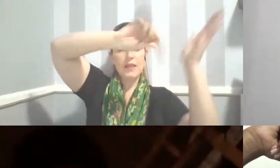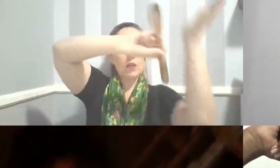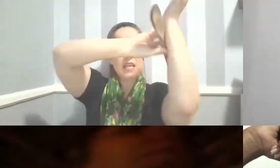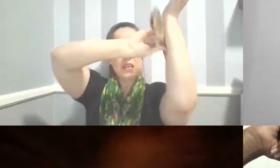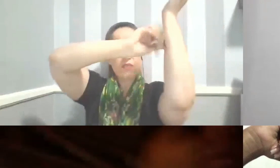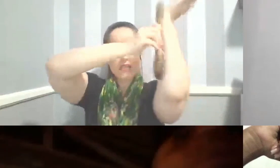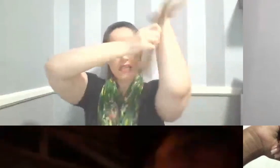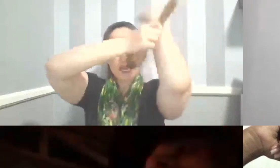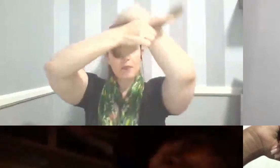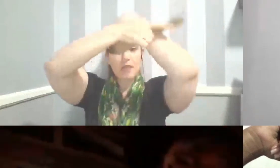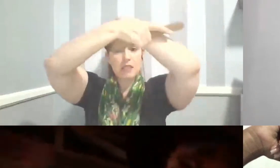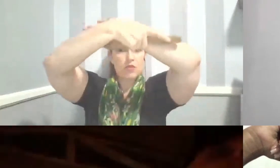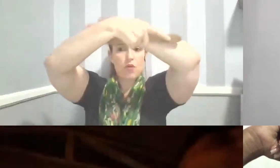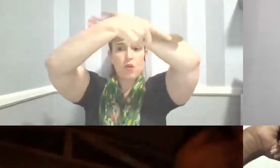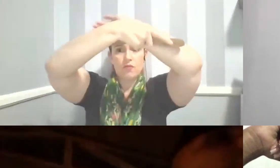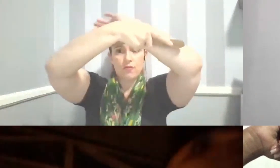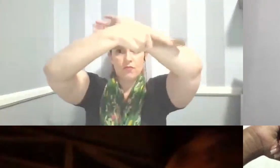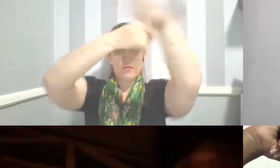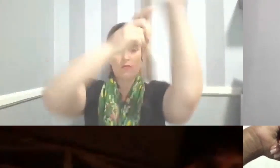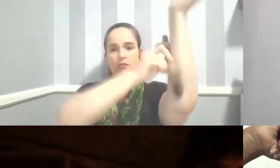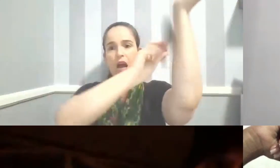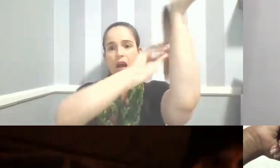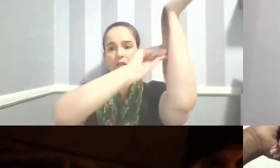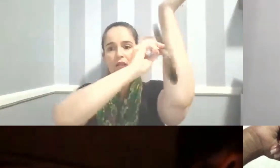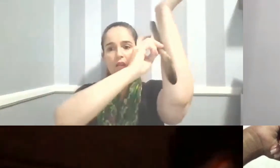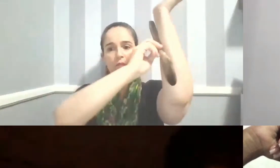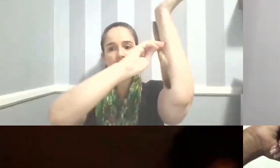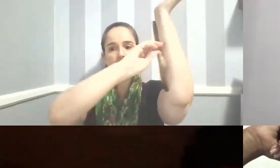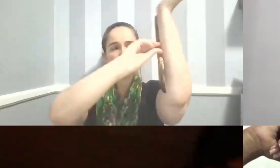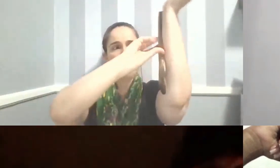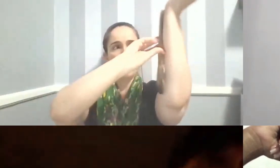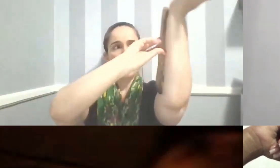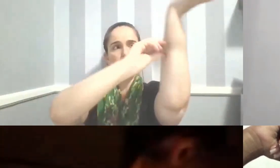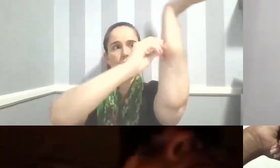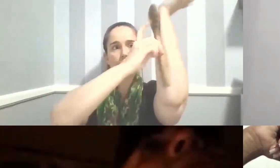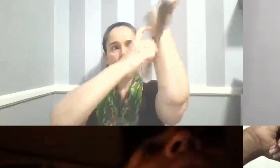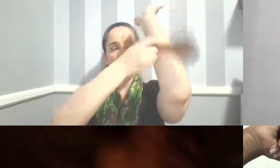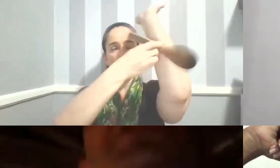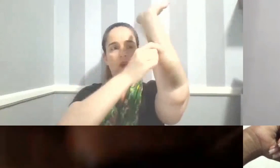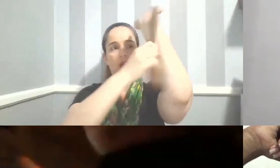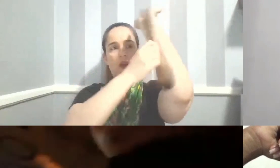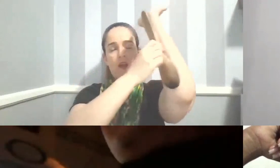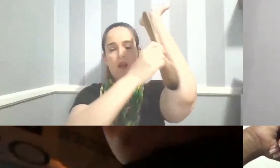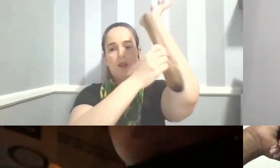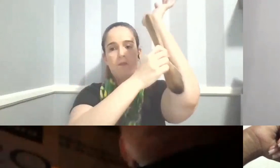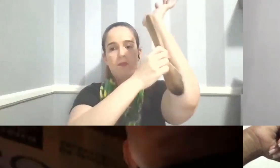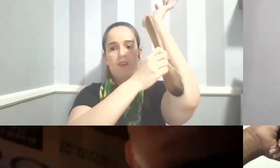fechar a minha torneirinha, fazer aquela pressão de novo, tá? Então, eu preciso,